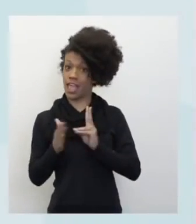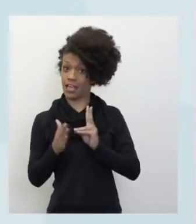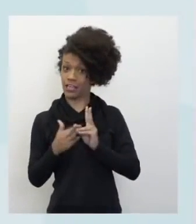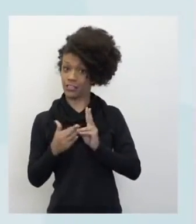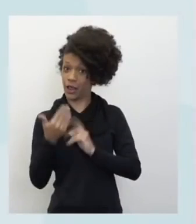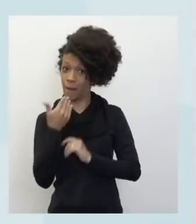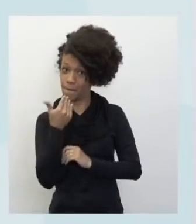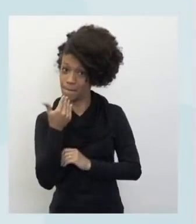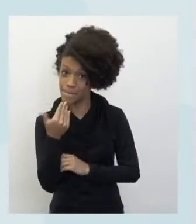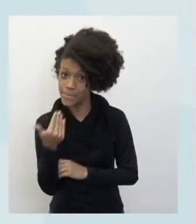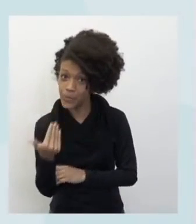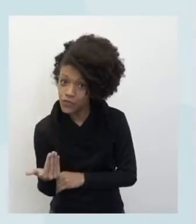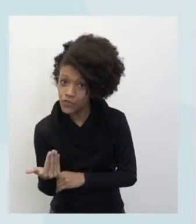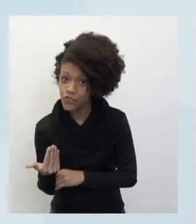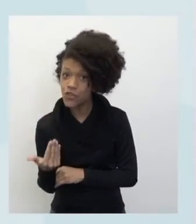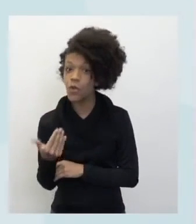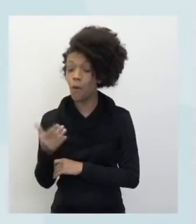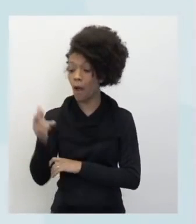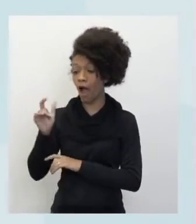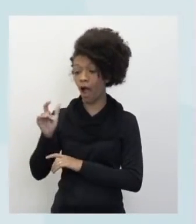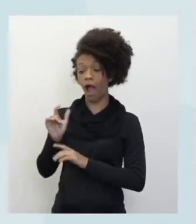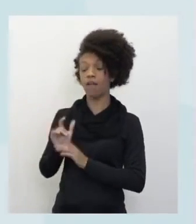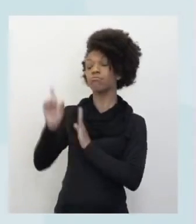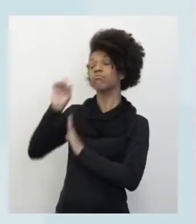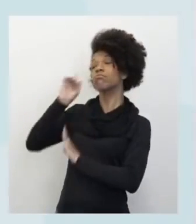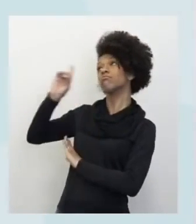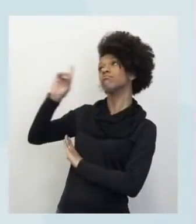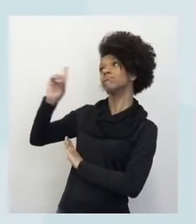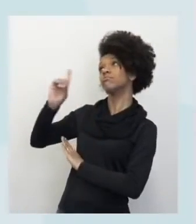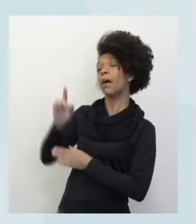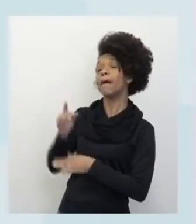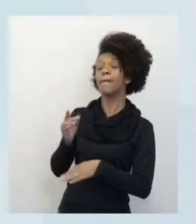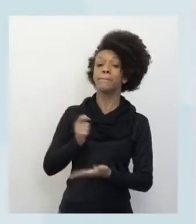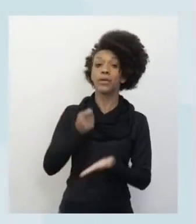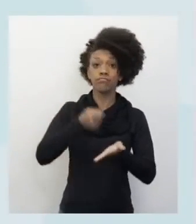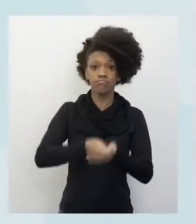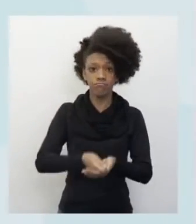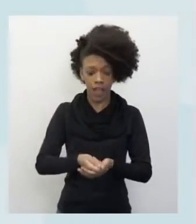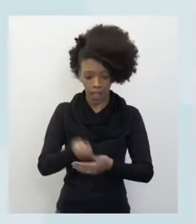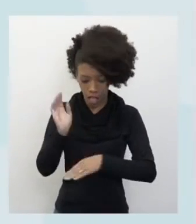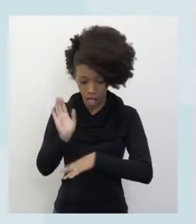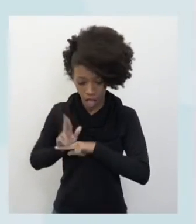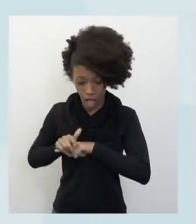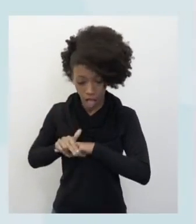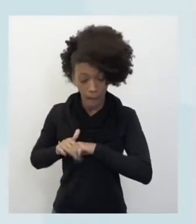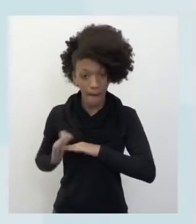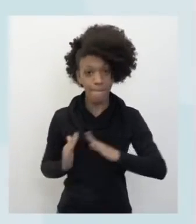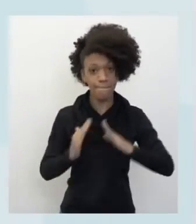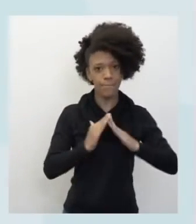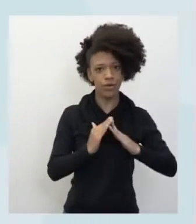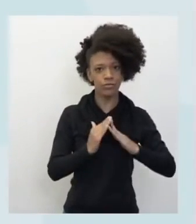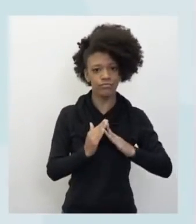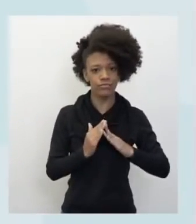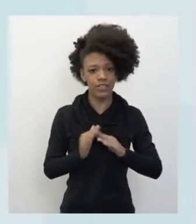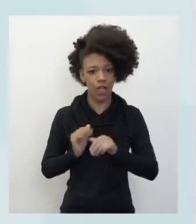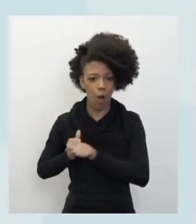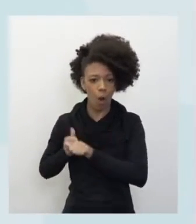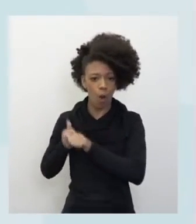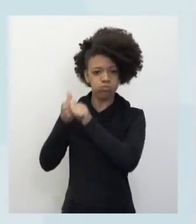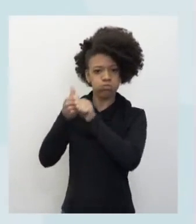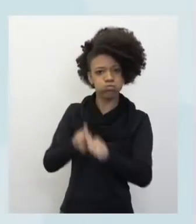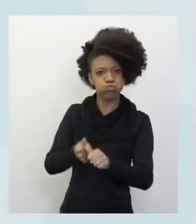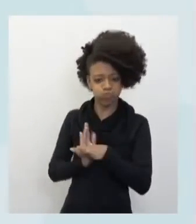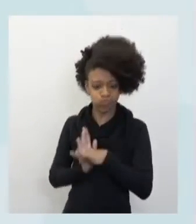deus Poseidon que a autorizasse a se mudar para o mar. Assim que houve a chance, ela pegou carona com seus botos e